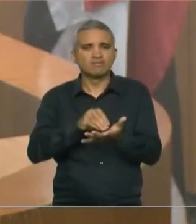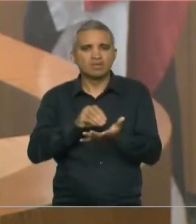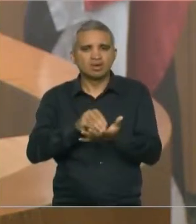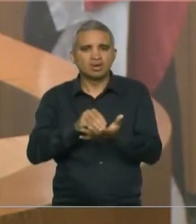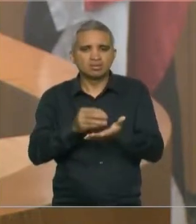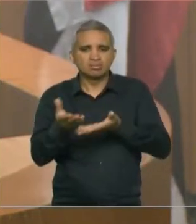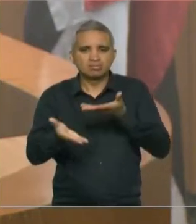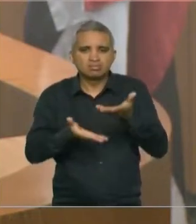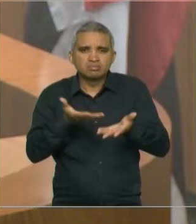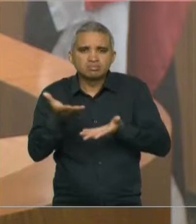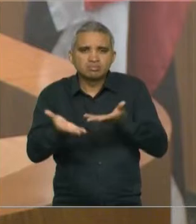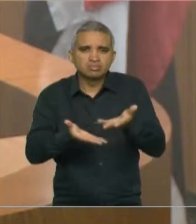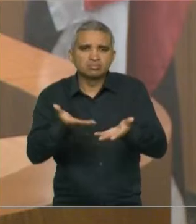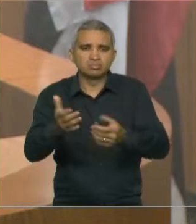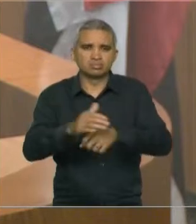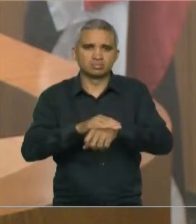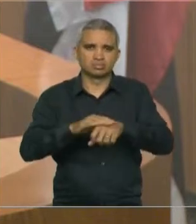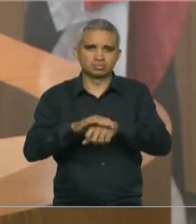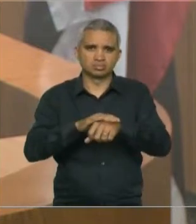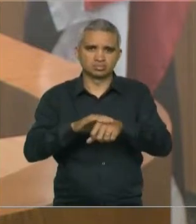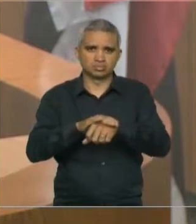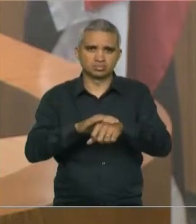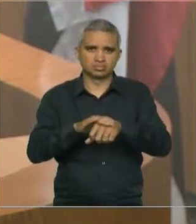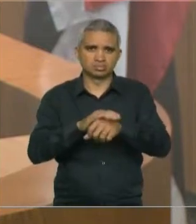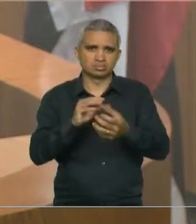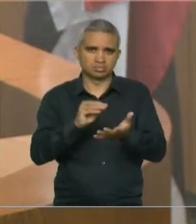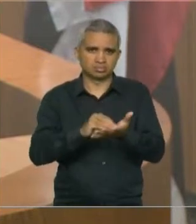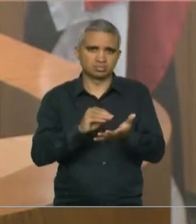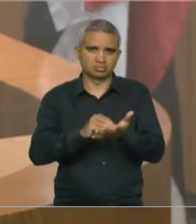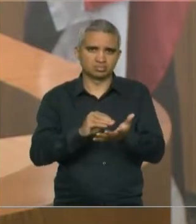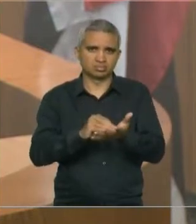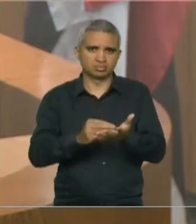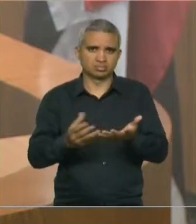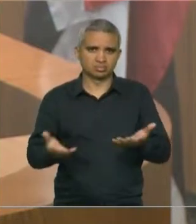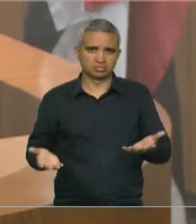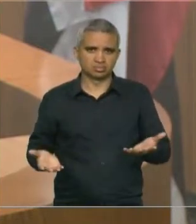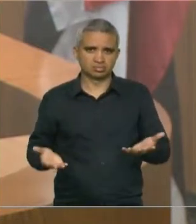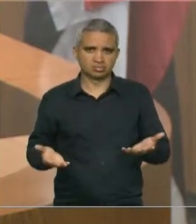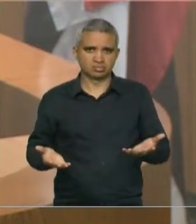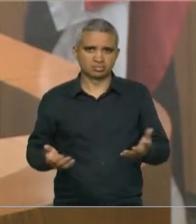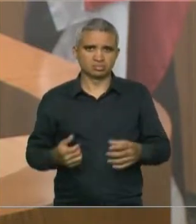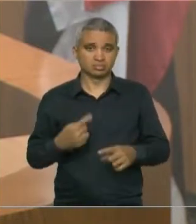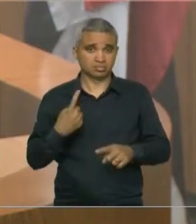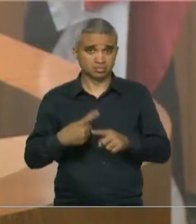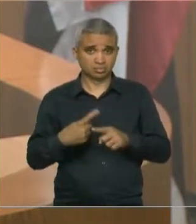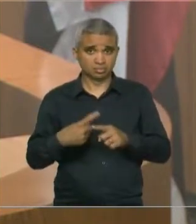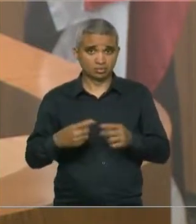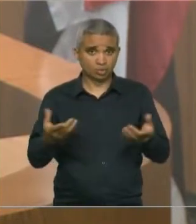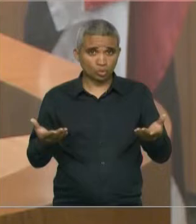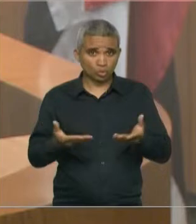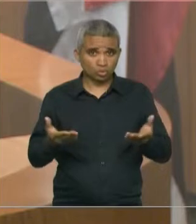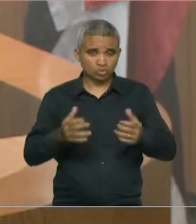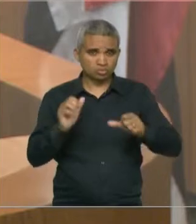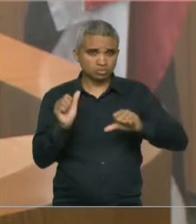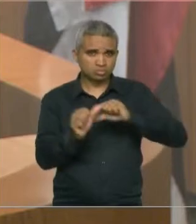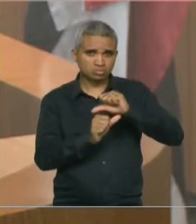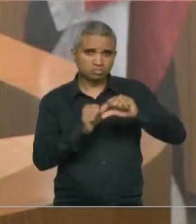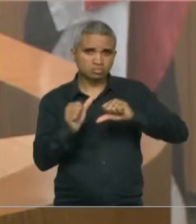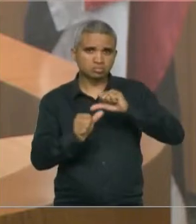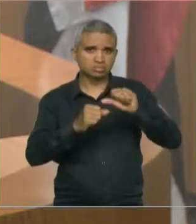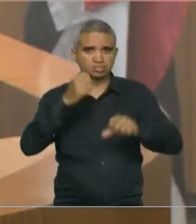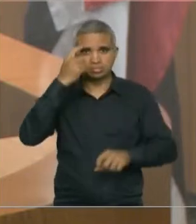são resolvidas sem uma tomografia computadorizada. E hoje você tem uma mudança de conceito que todo médico acha